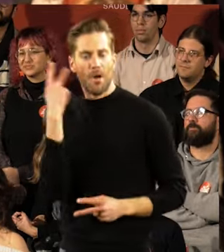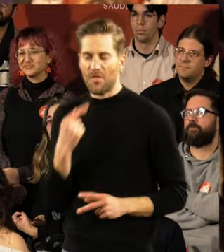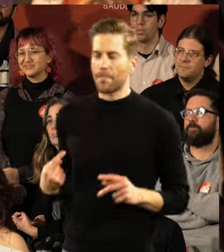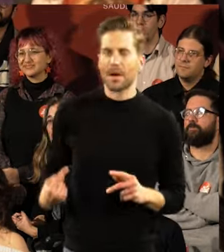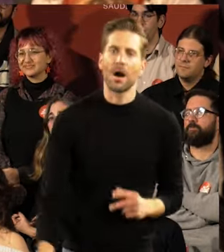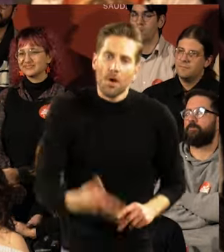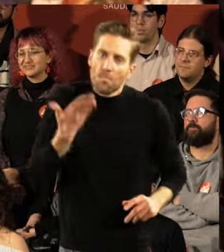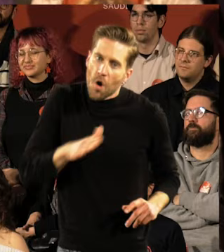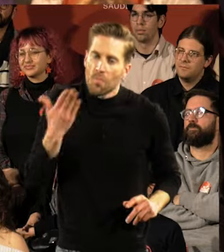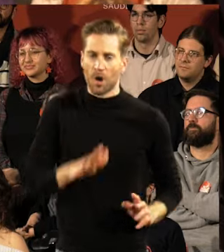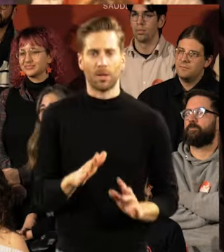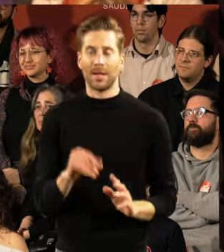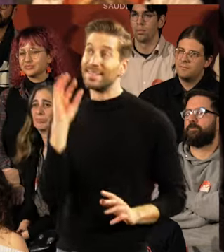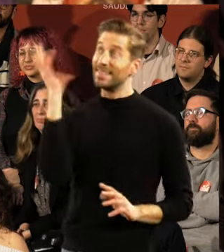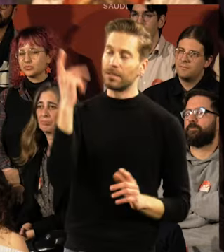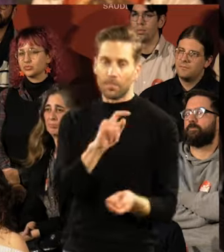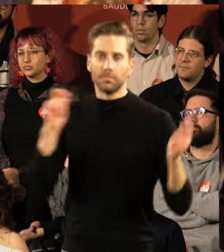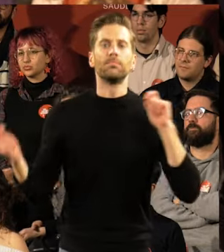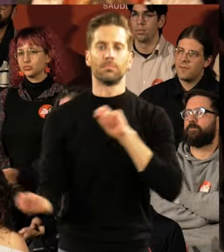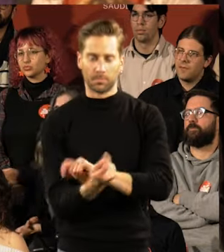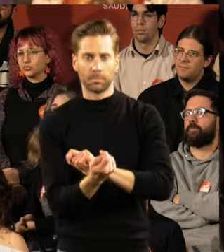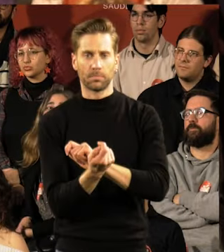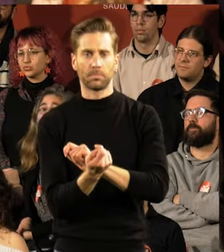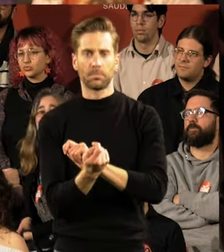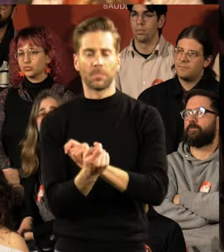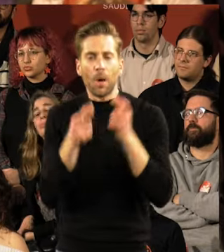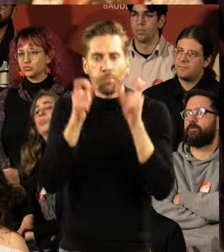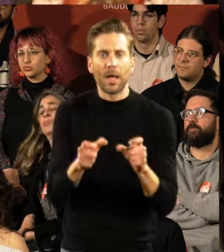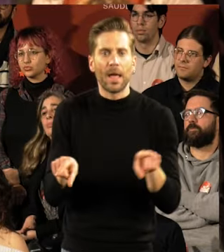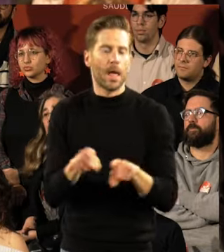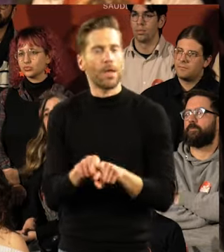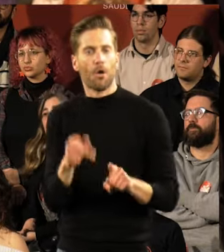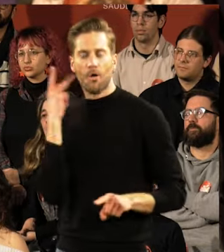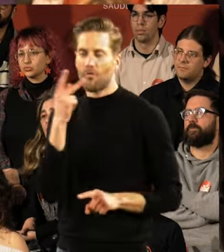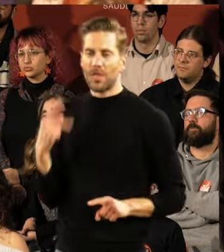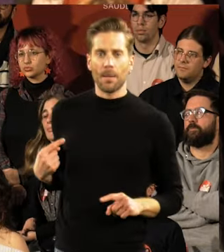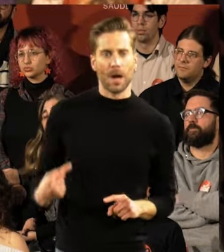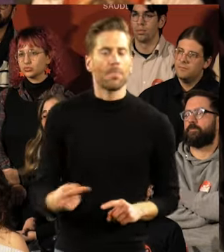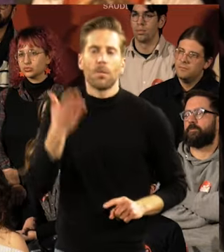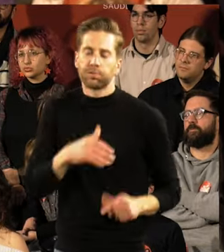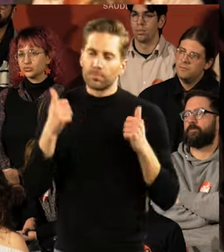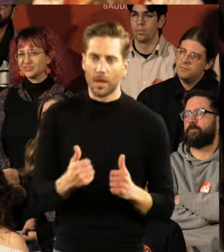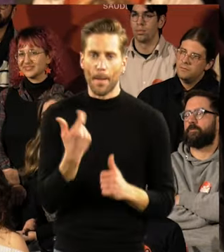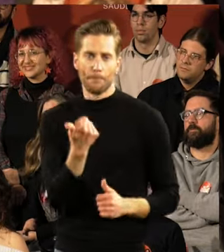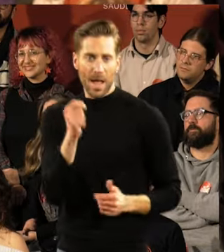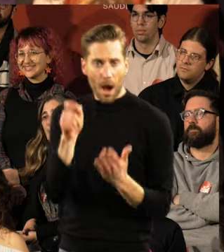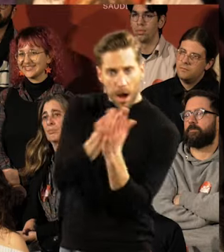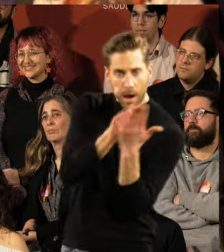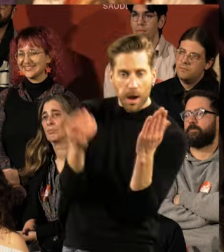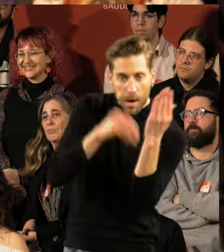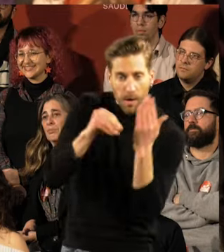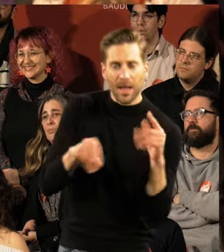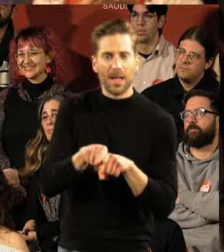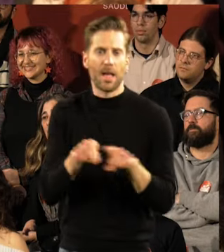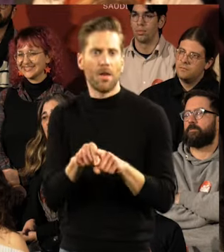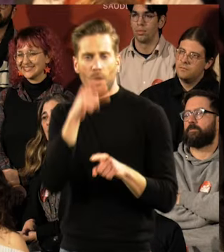boa. Combater as alterações climáticas significa uma vida boa. Votar no Bloco significa uma vida boa